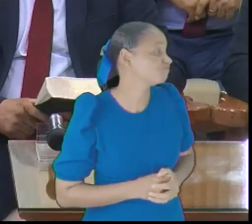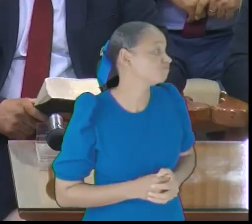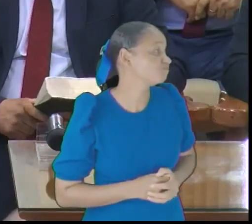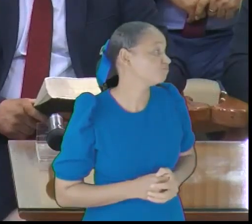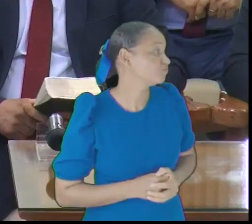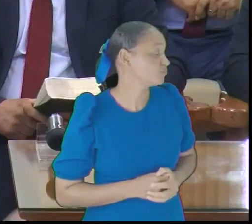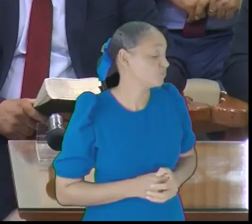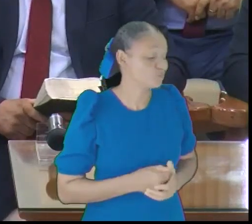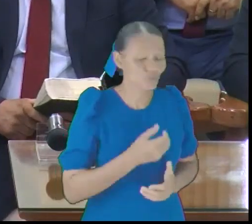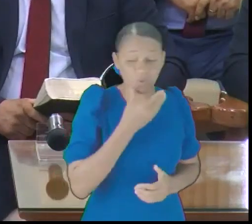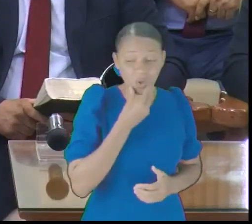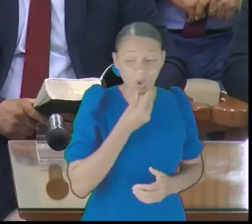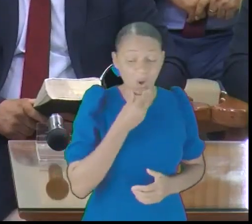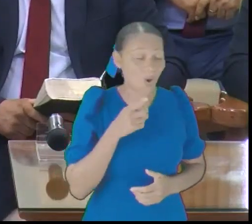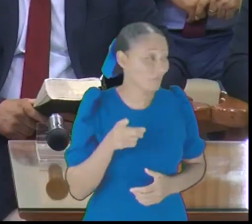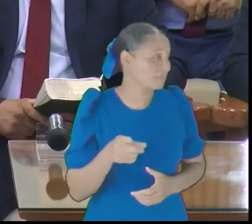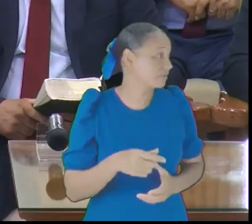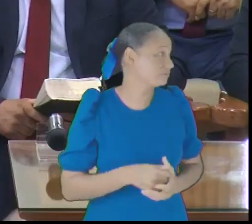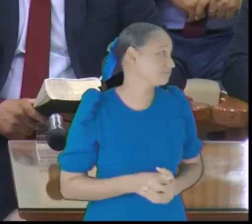Esse moço,